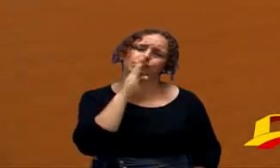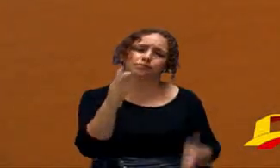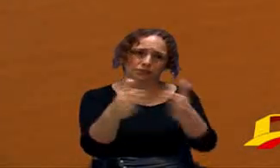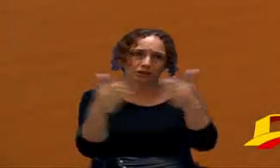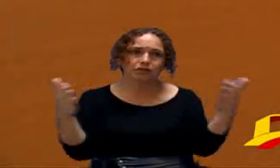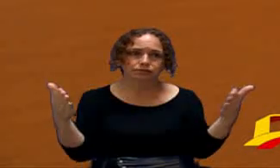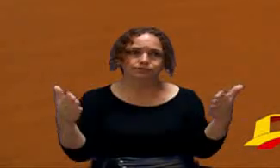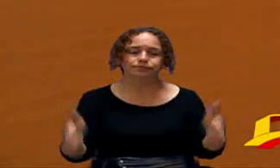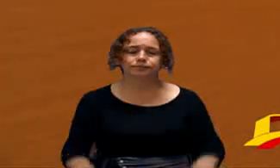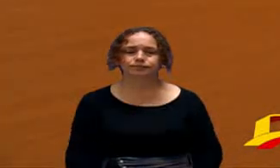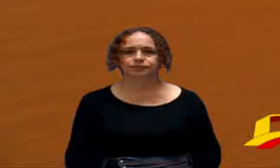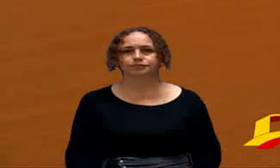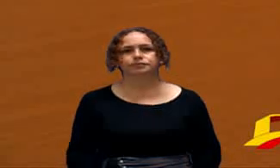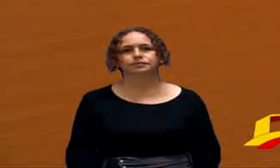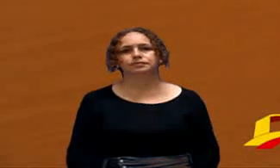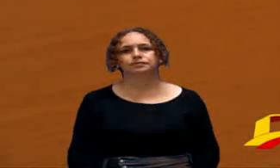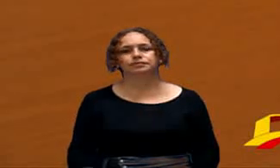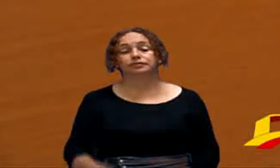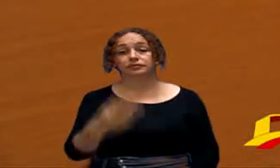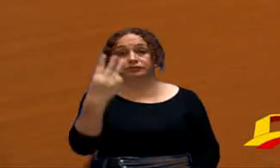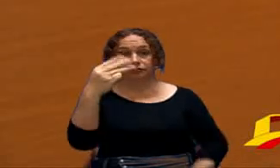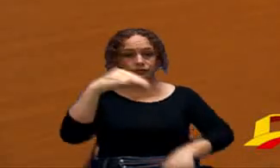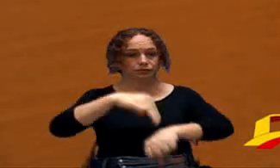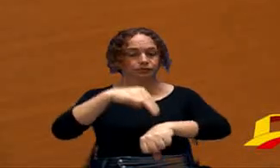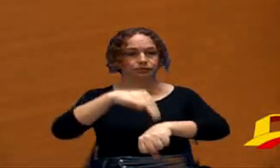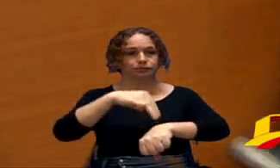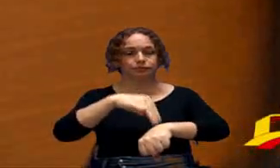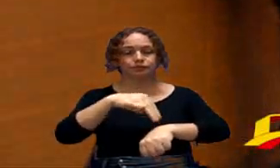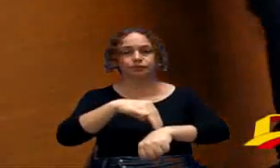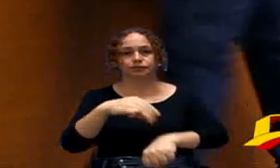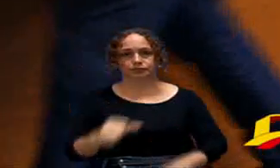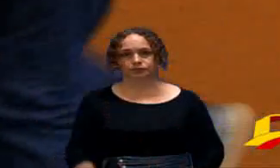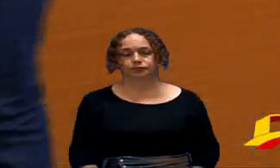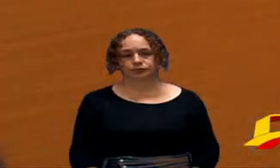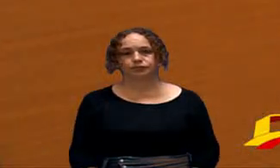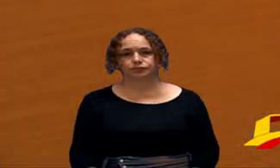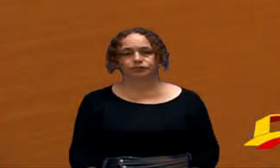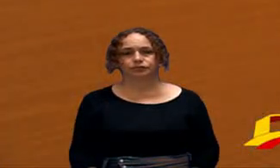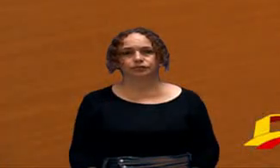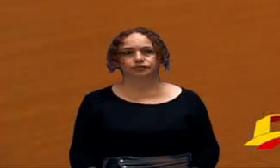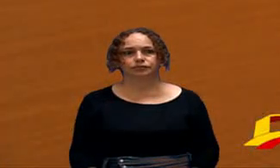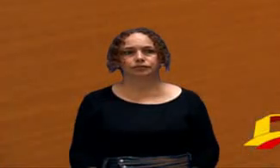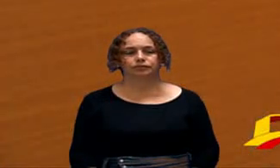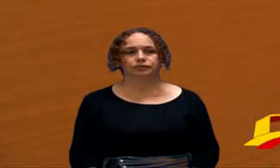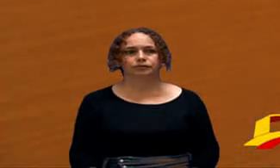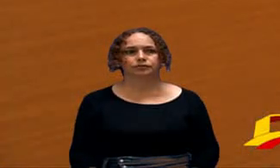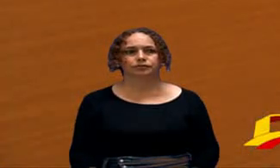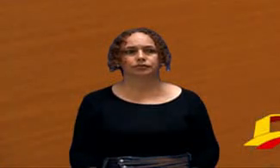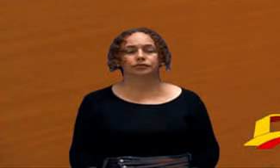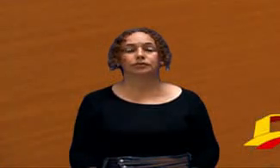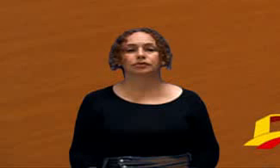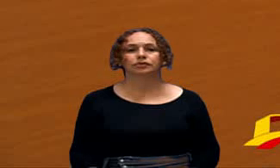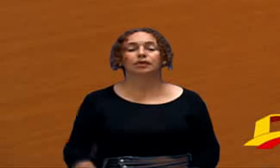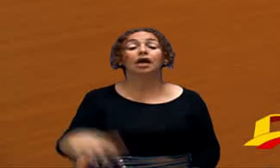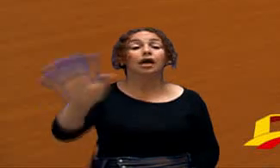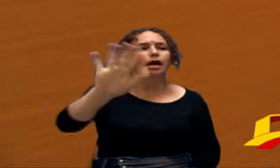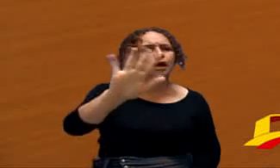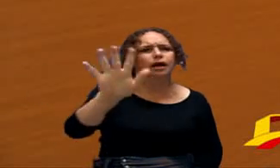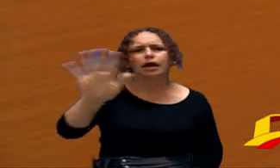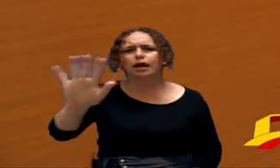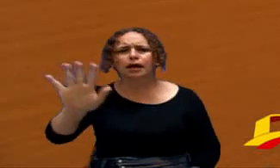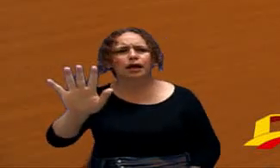Vamos ouvir mais 3 minutos. Vamos ouvir mais aqui, ó, a vice-prefeita falando também. Pessoal, respeito a todos, pessoal, aí.